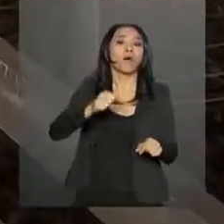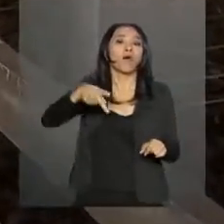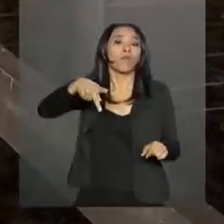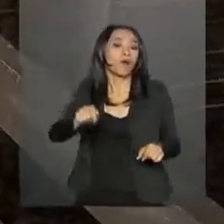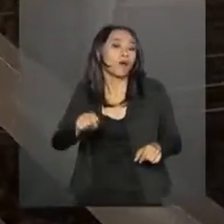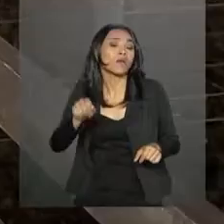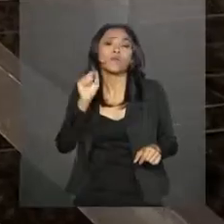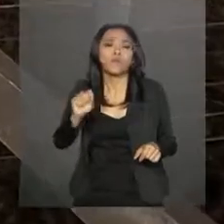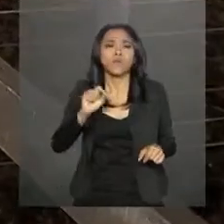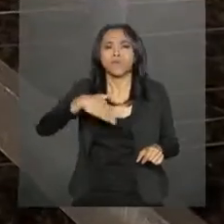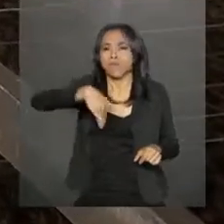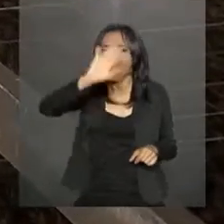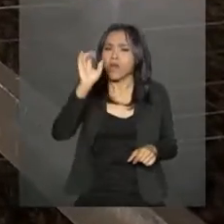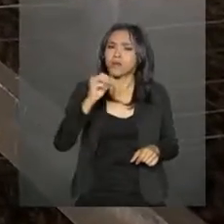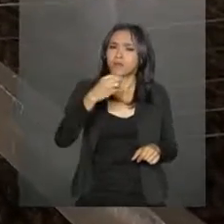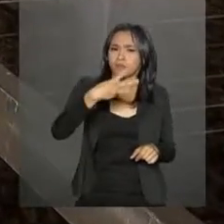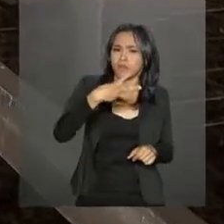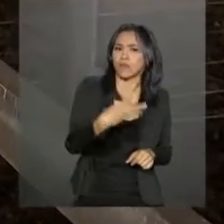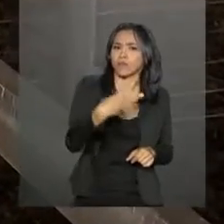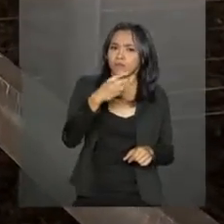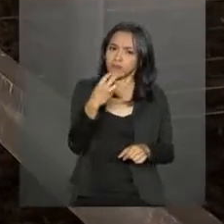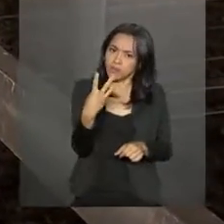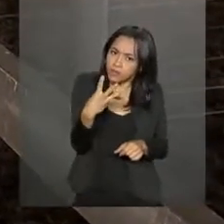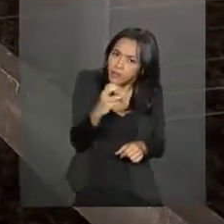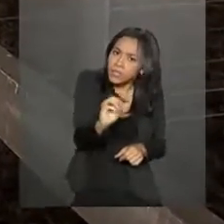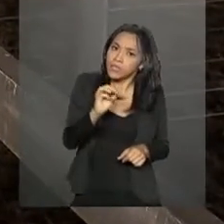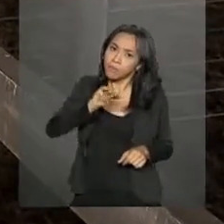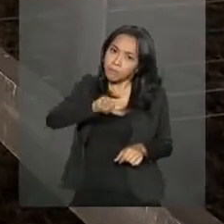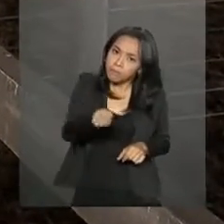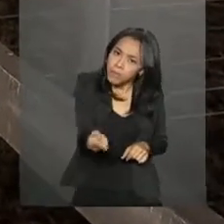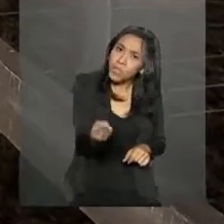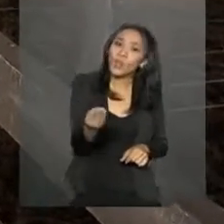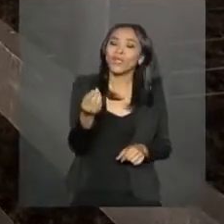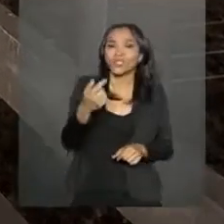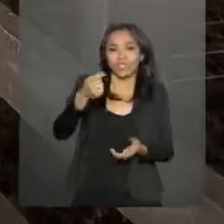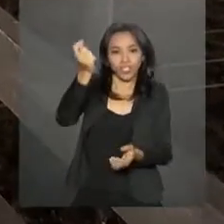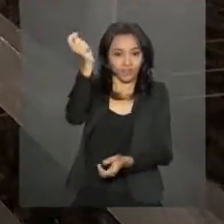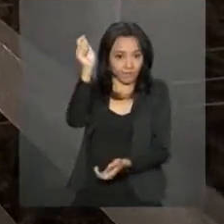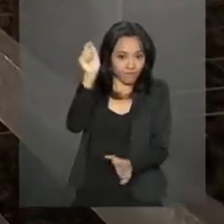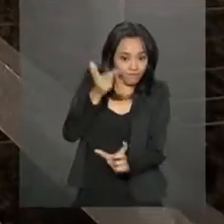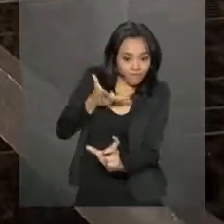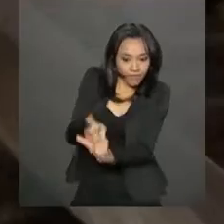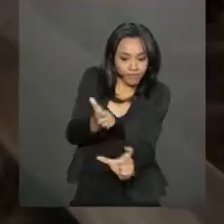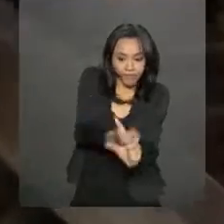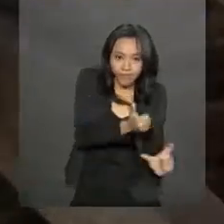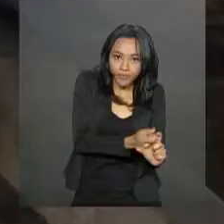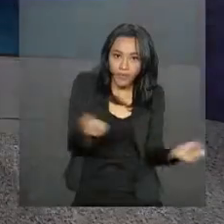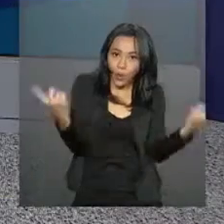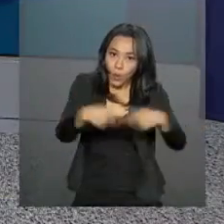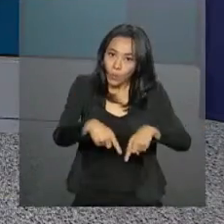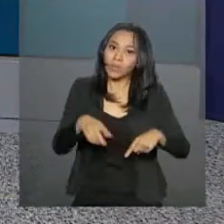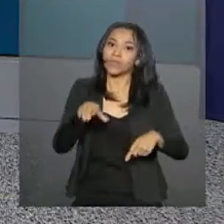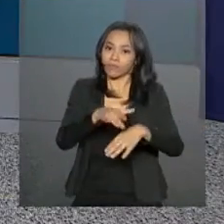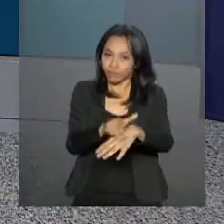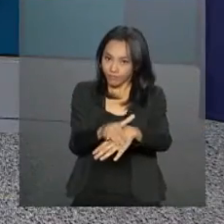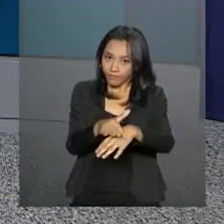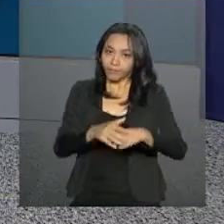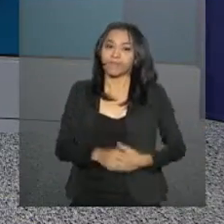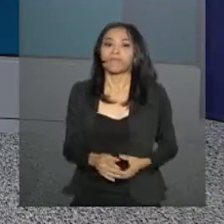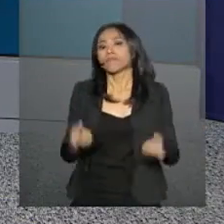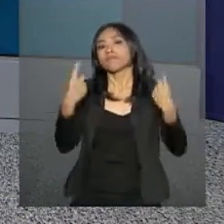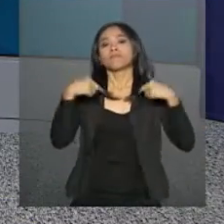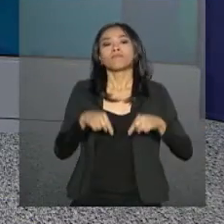utilizadas mais de 330 milhões de doses da vacina contra a febre aftosa o